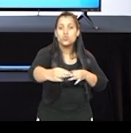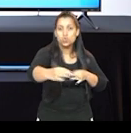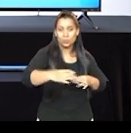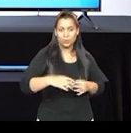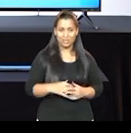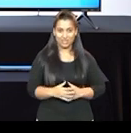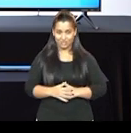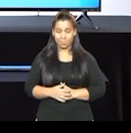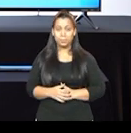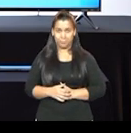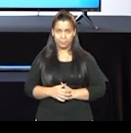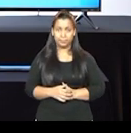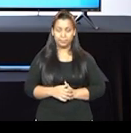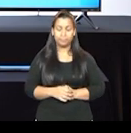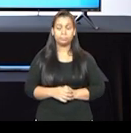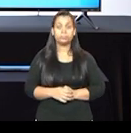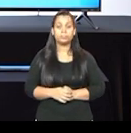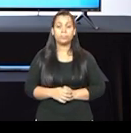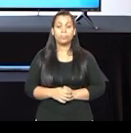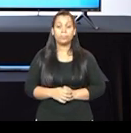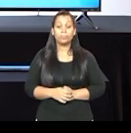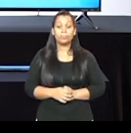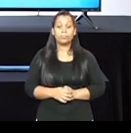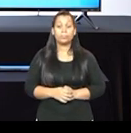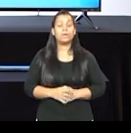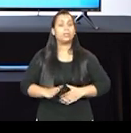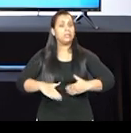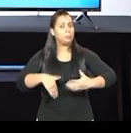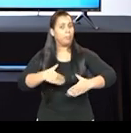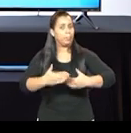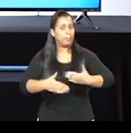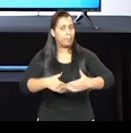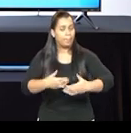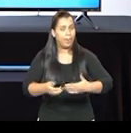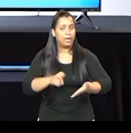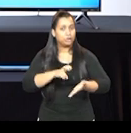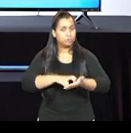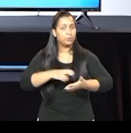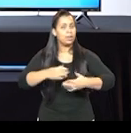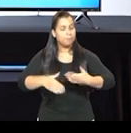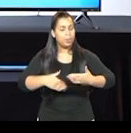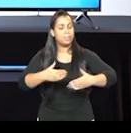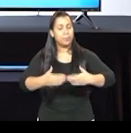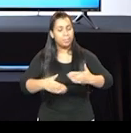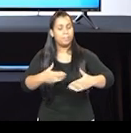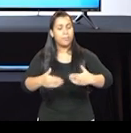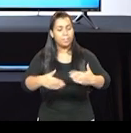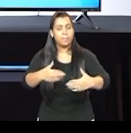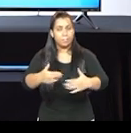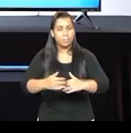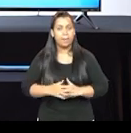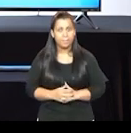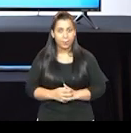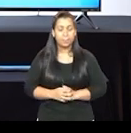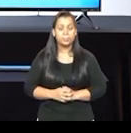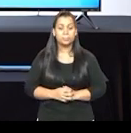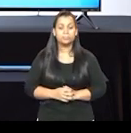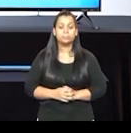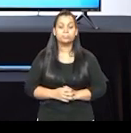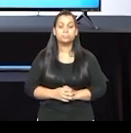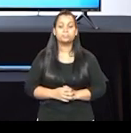oposto ao que o Sol está. E conforme a manhã vai passando, as horas vão